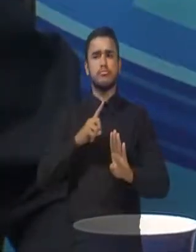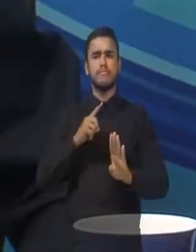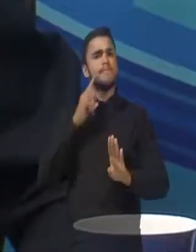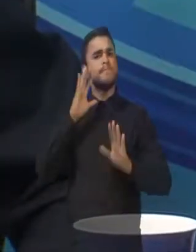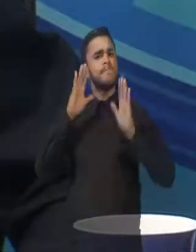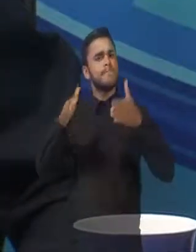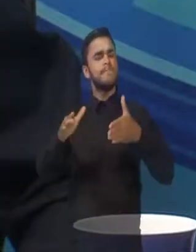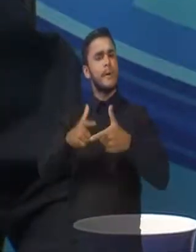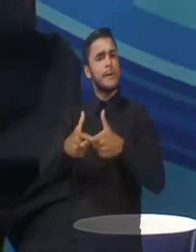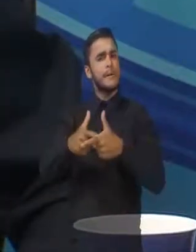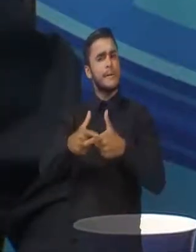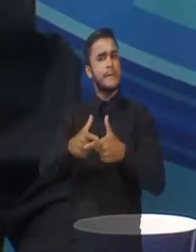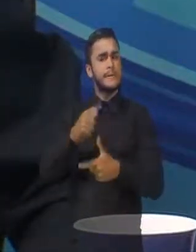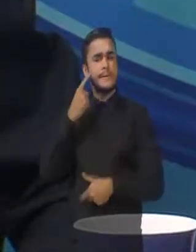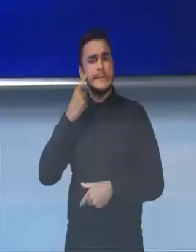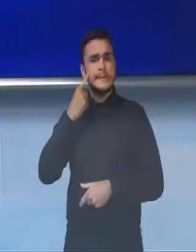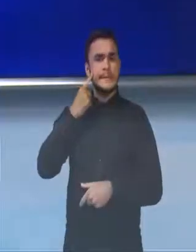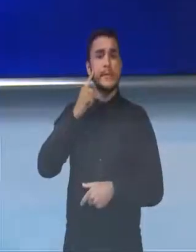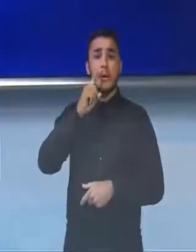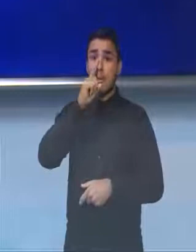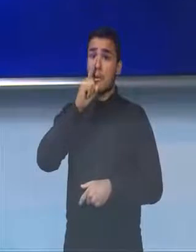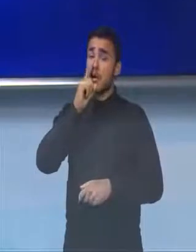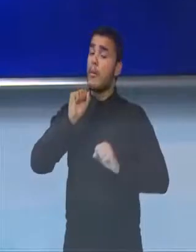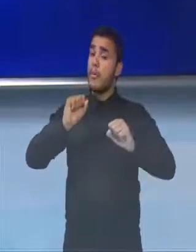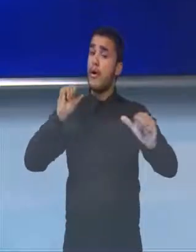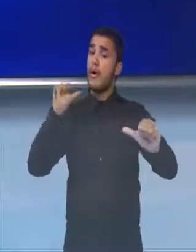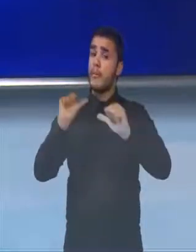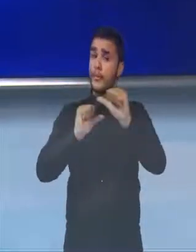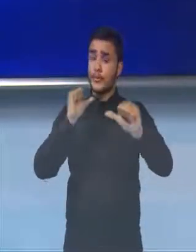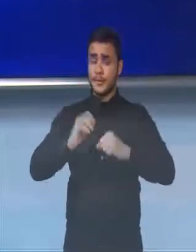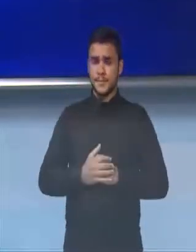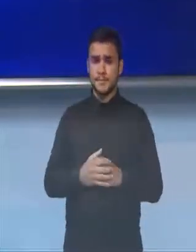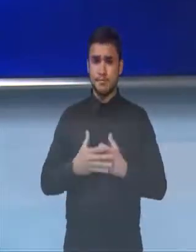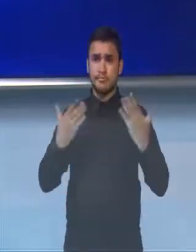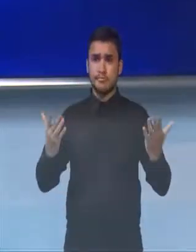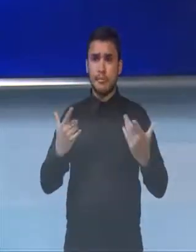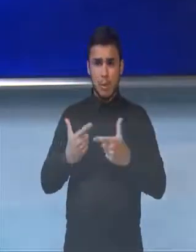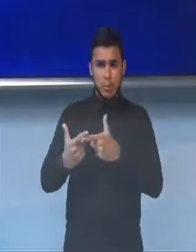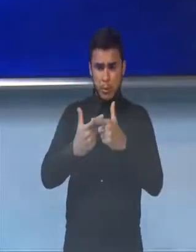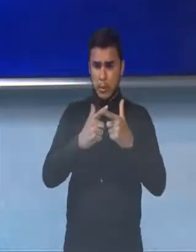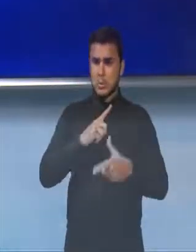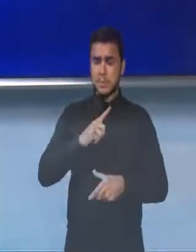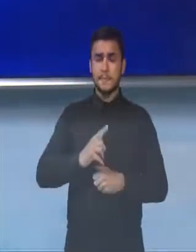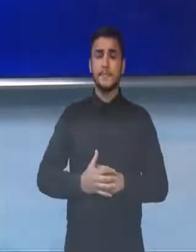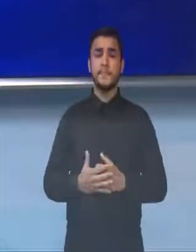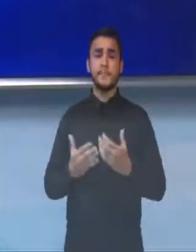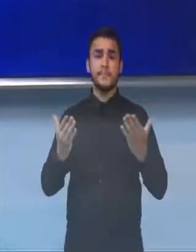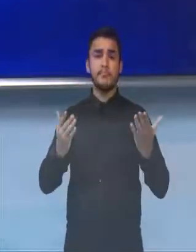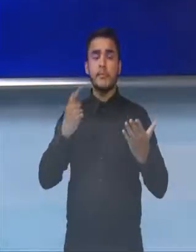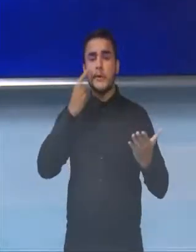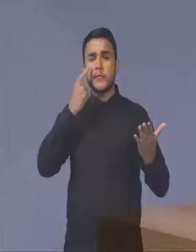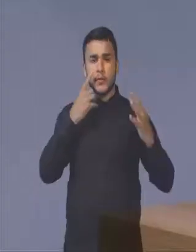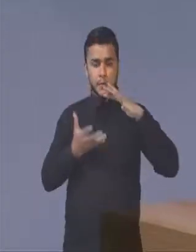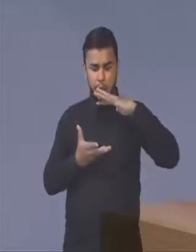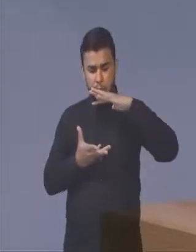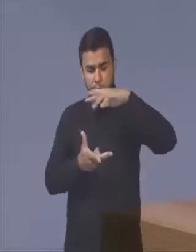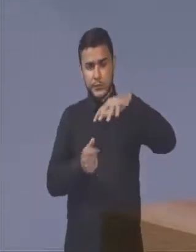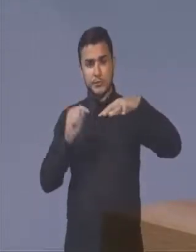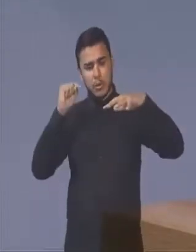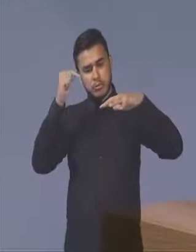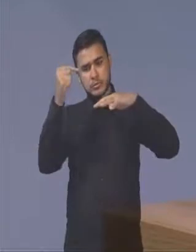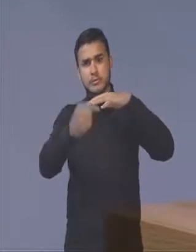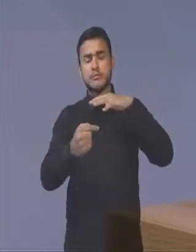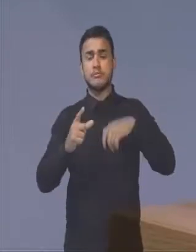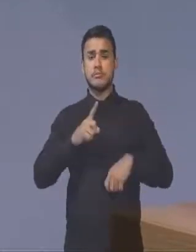do nosso quintal, e os riscos que isso representa. Se olharmos para o mundo, estamos observando muito